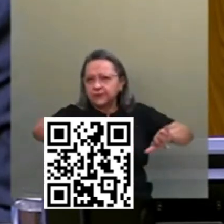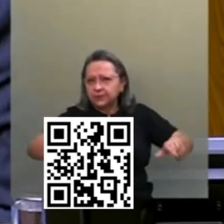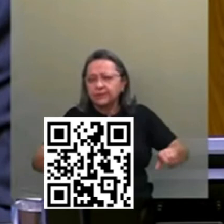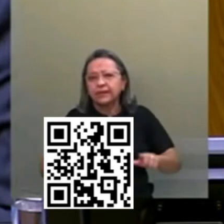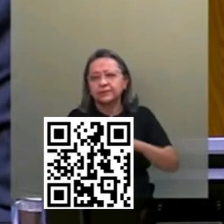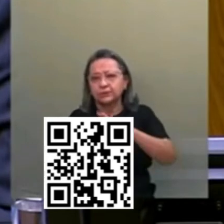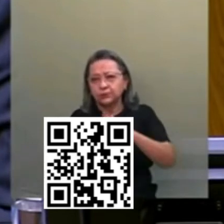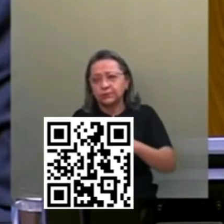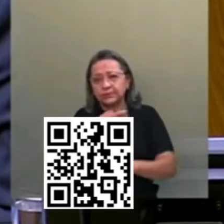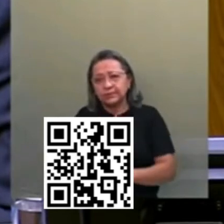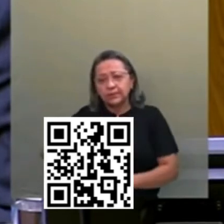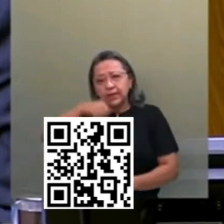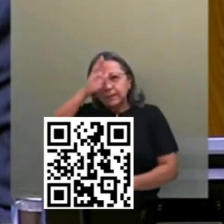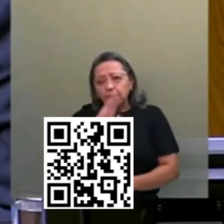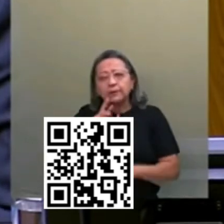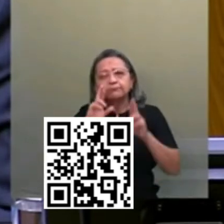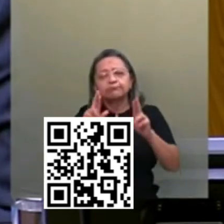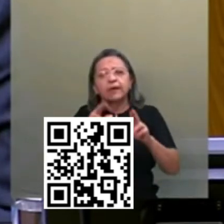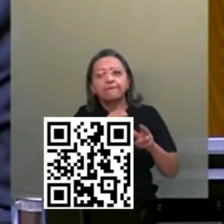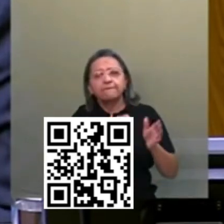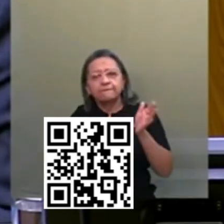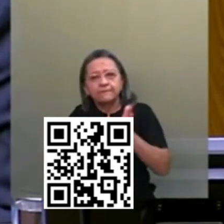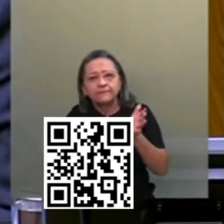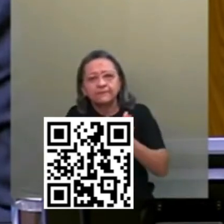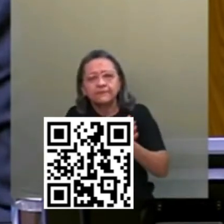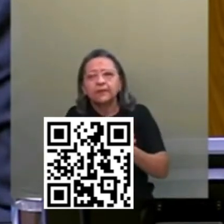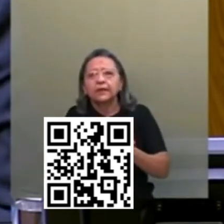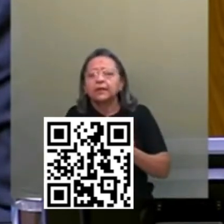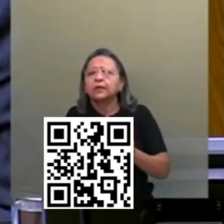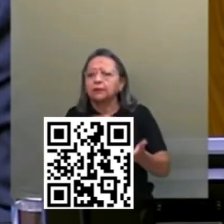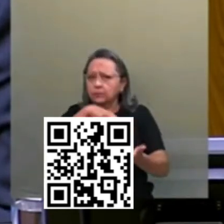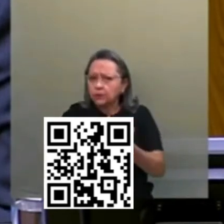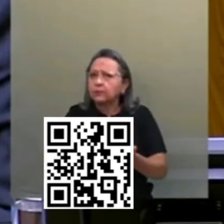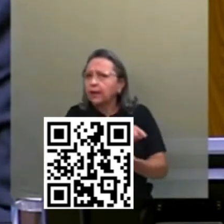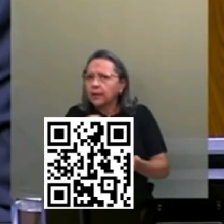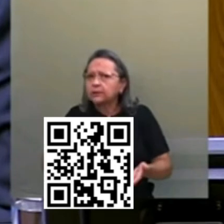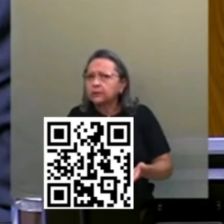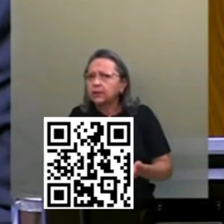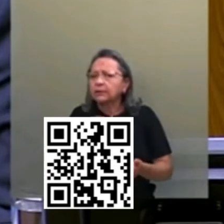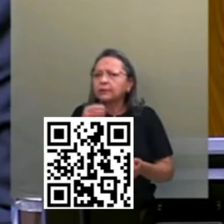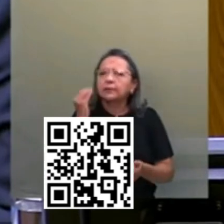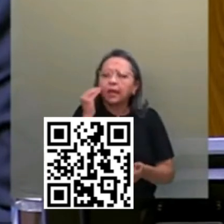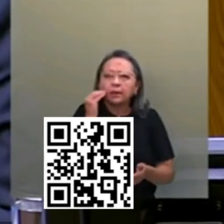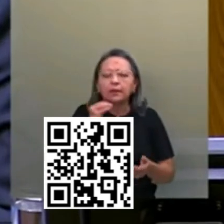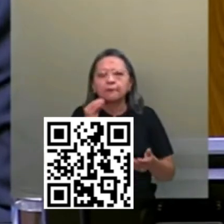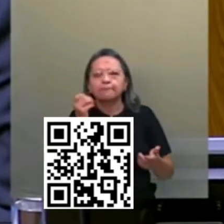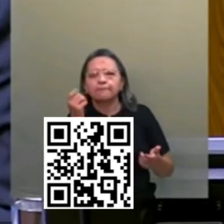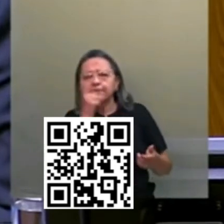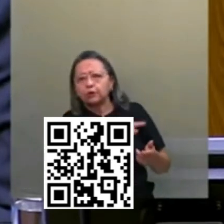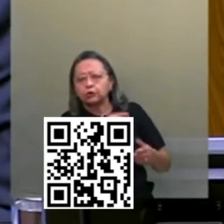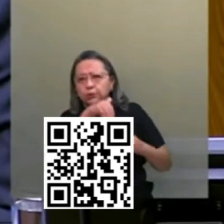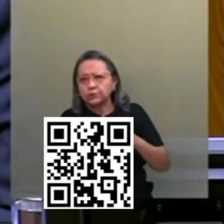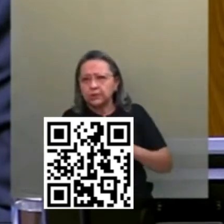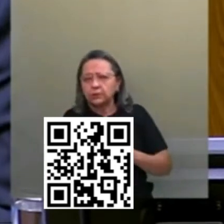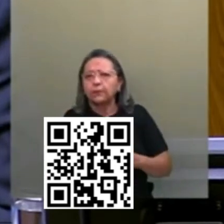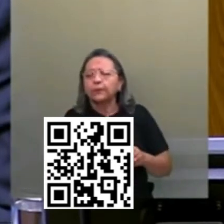Das instituições da República, esperemos a fiscalização e punição daqueles que atentem contra o processo eleitoral. Do